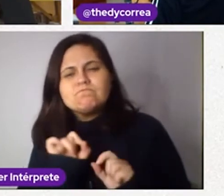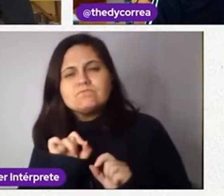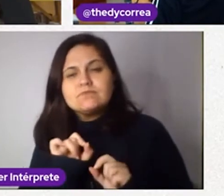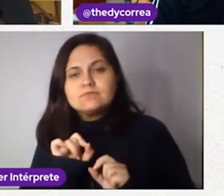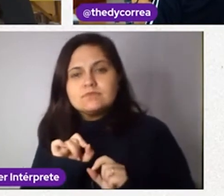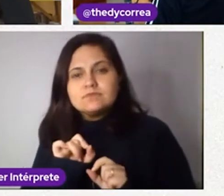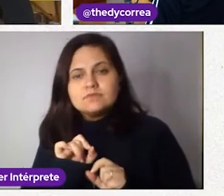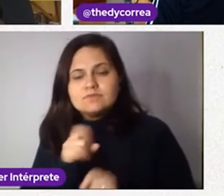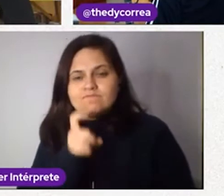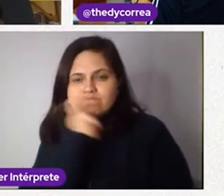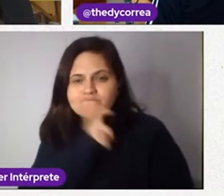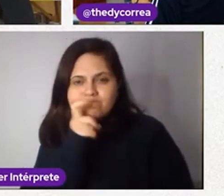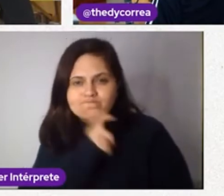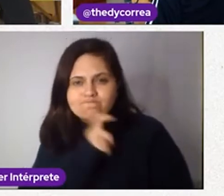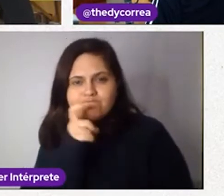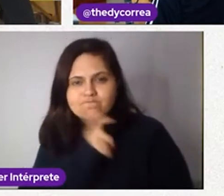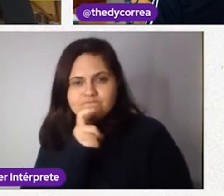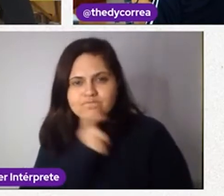Mentira.